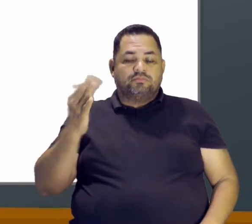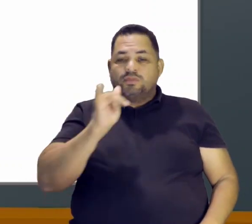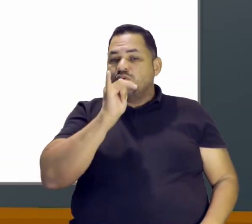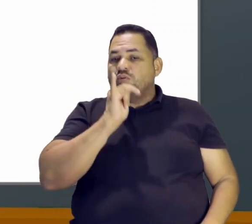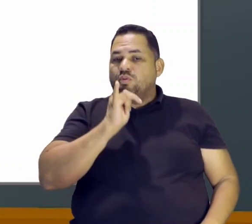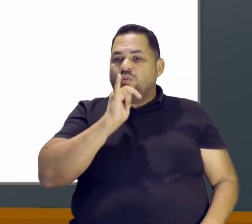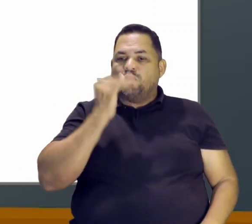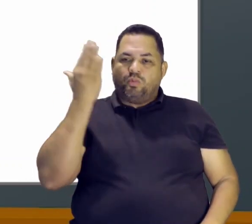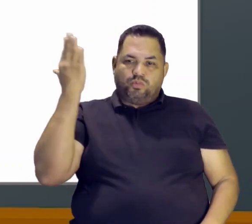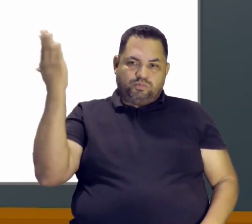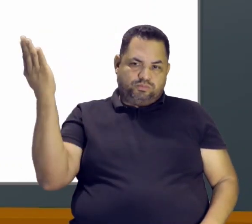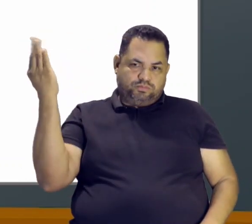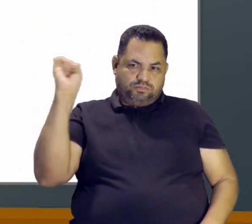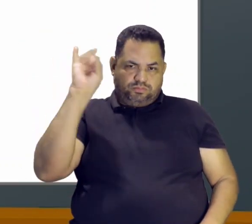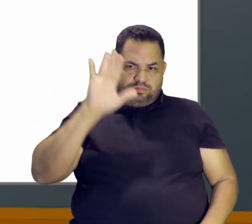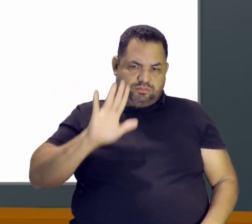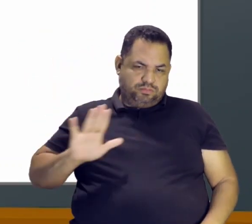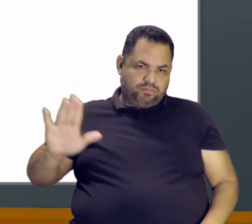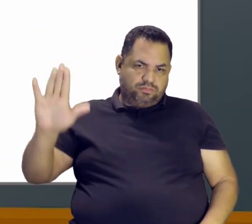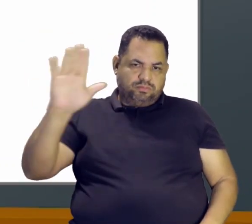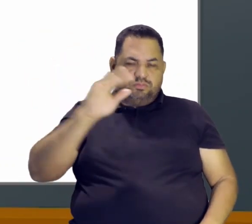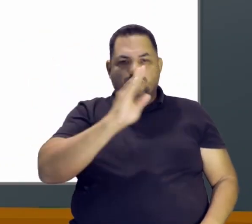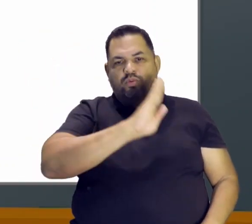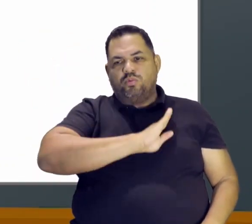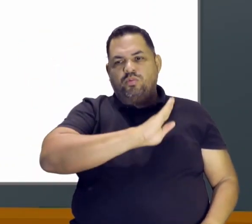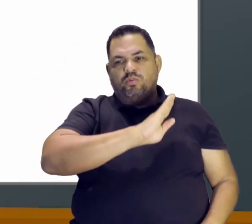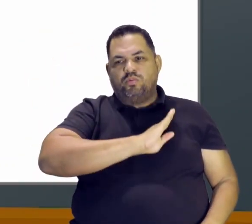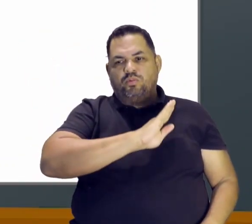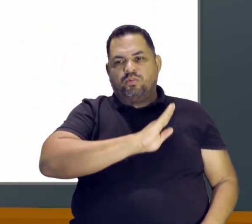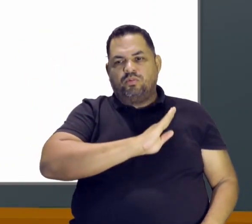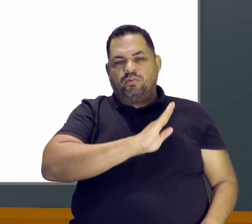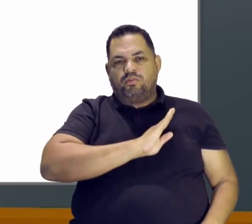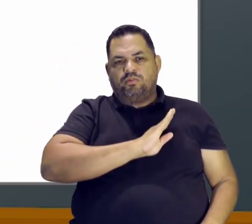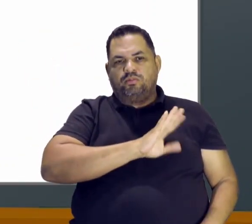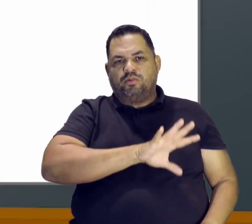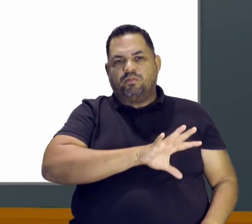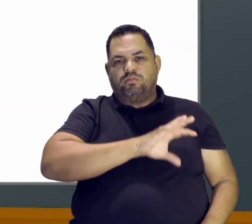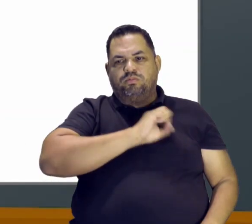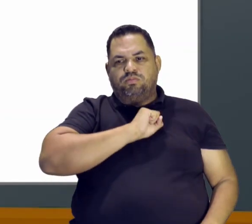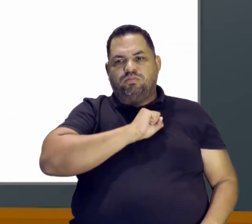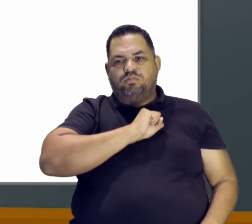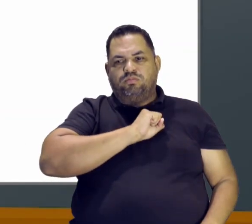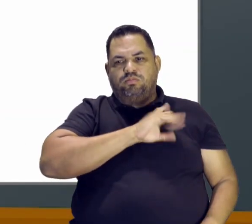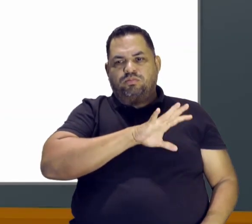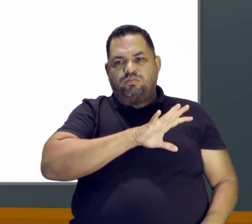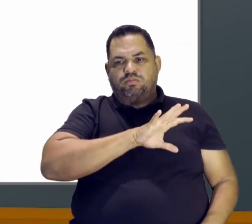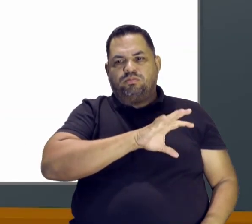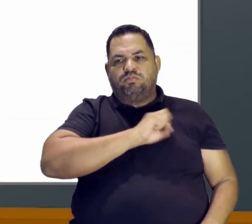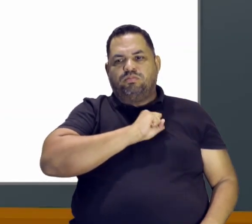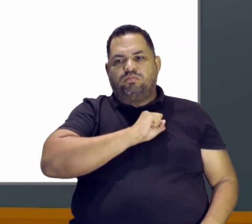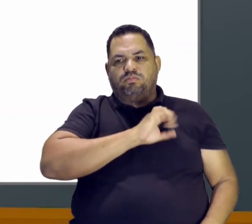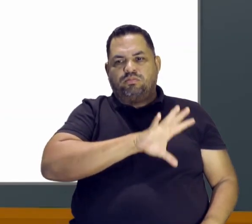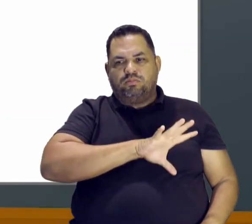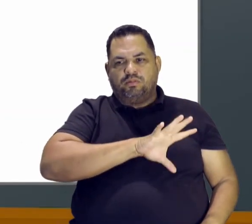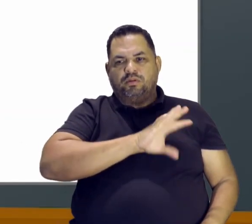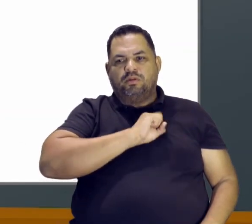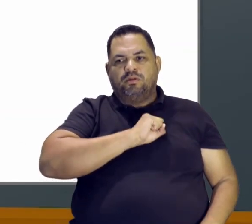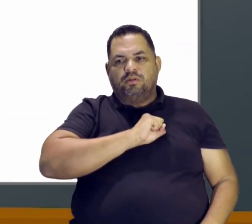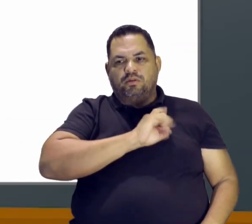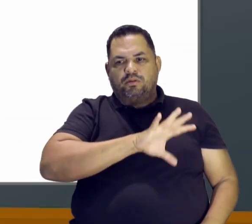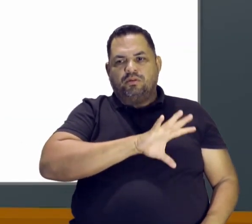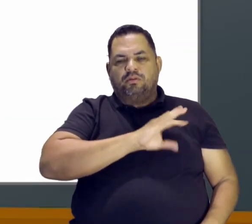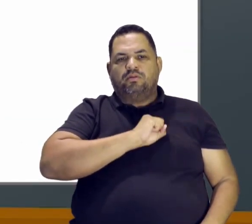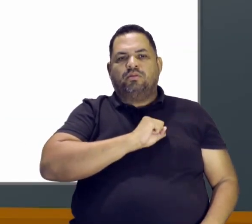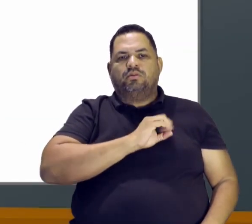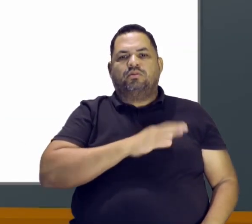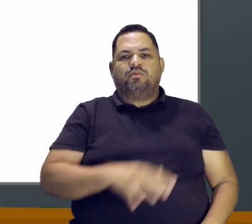pode entender que é o caso do movimento aí do nosso coração bombeando o sangue. Então a gente pode